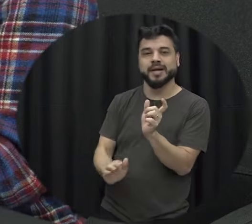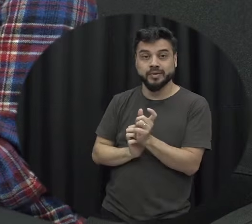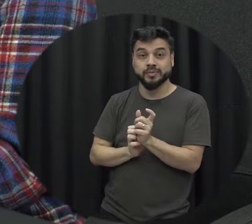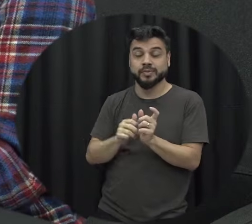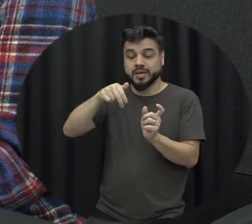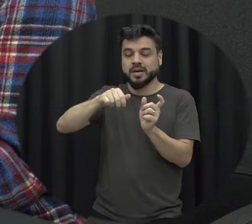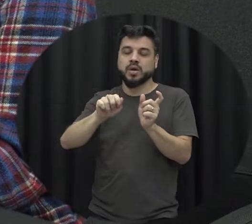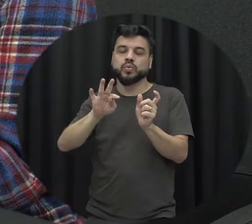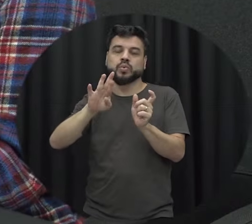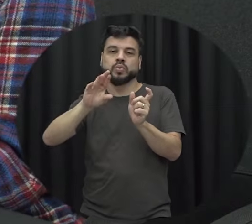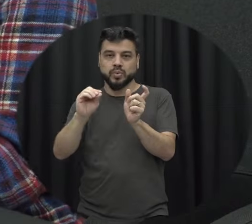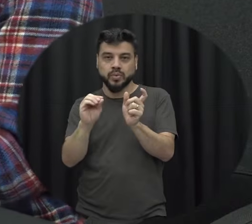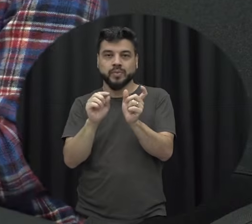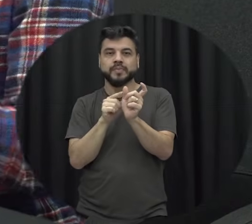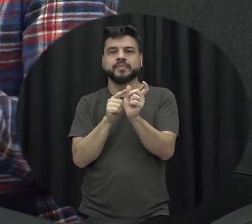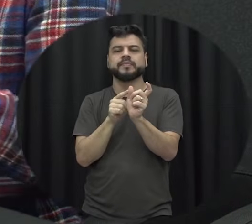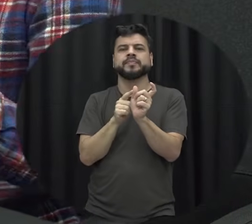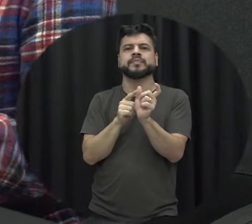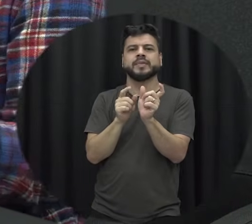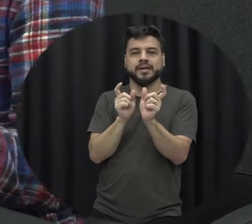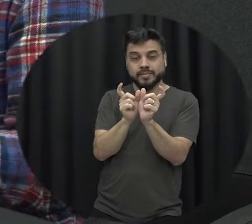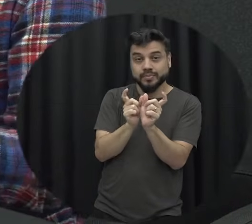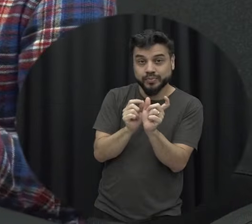neutro eles usavam para